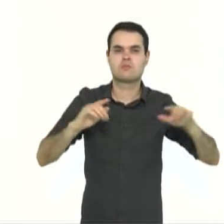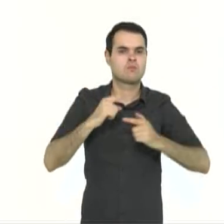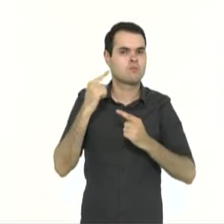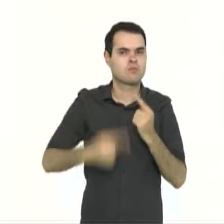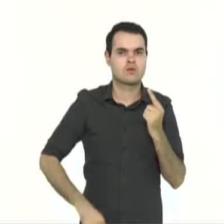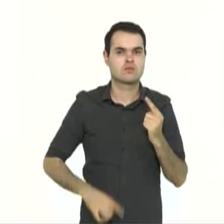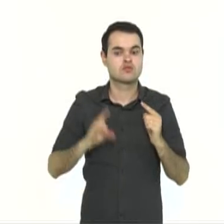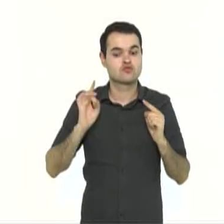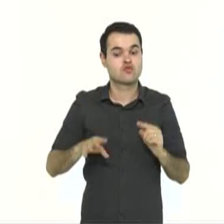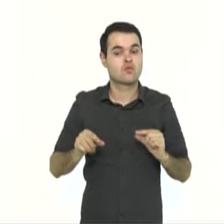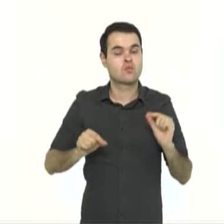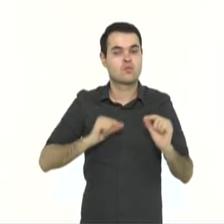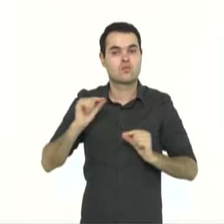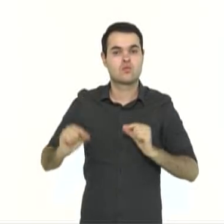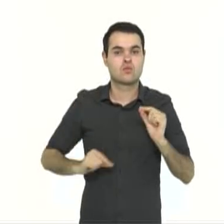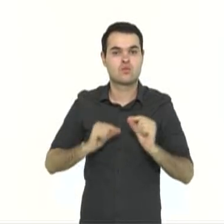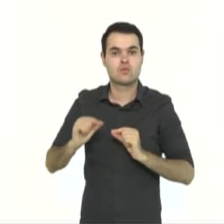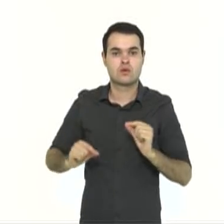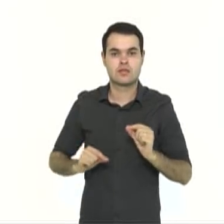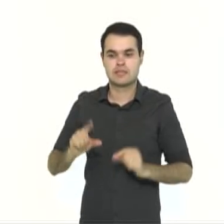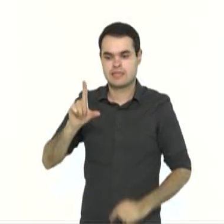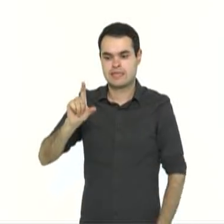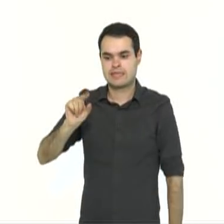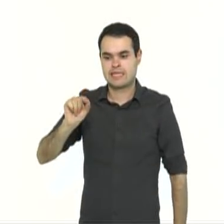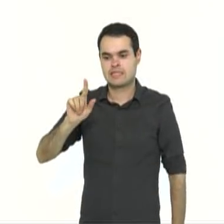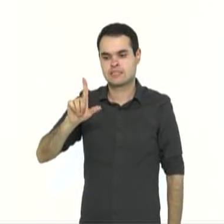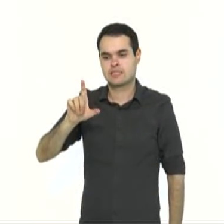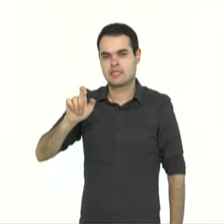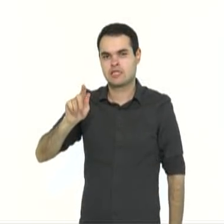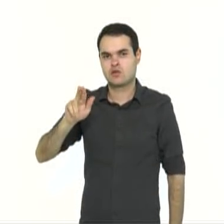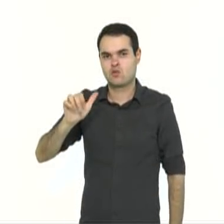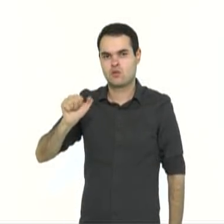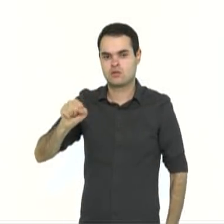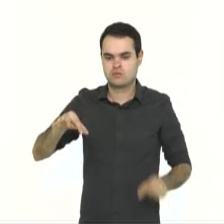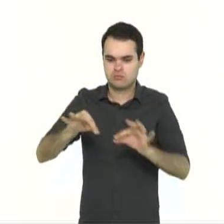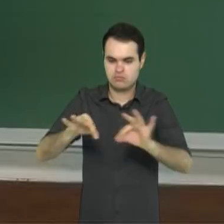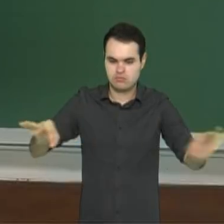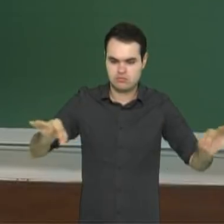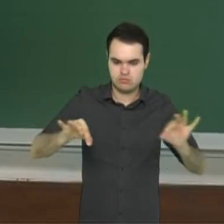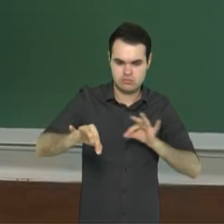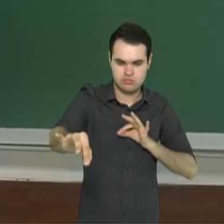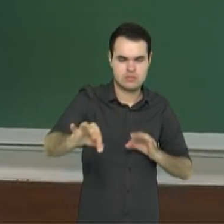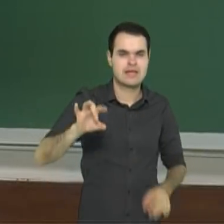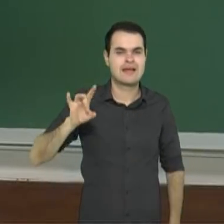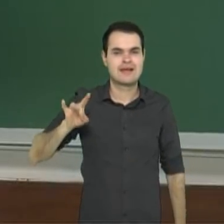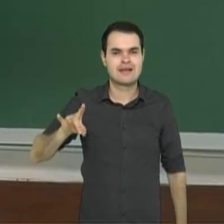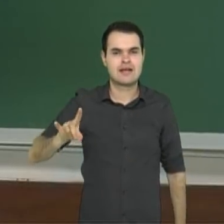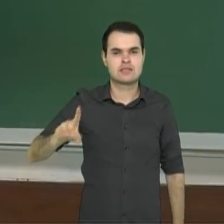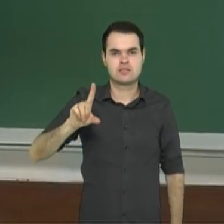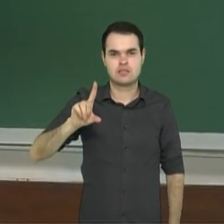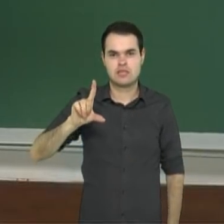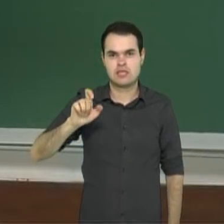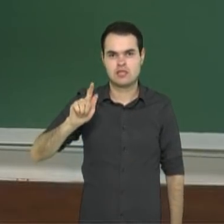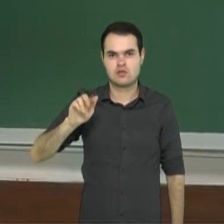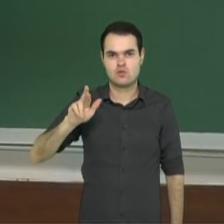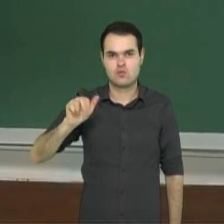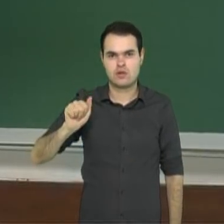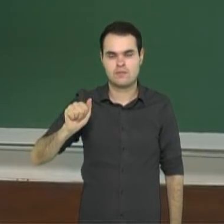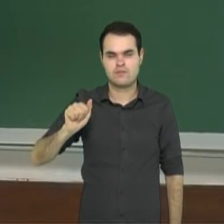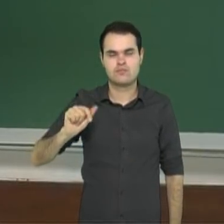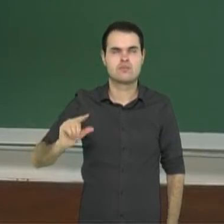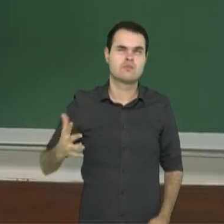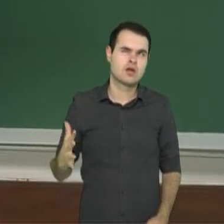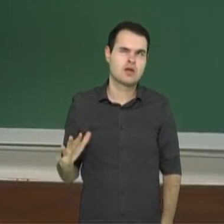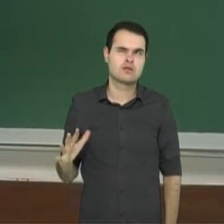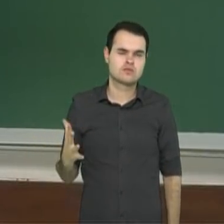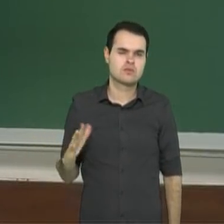ser realizada além de 10 léguas. Professora, quanto que é cada légua? Cada légua é mais ou